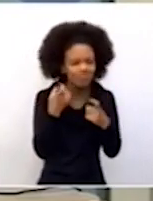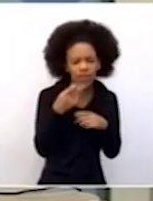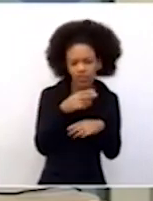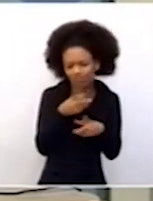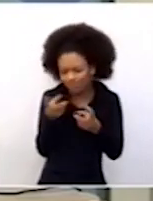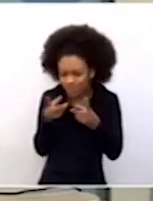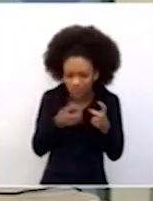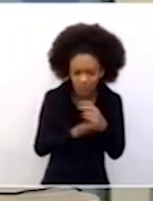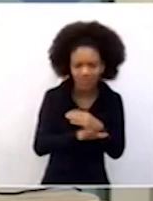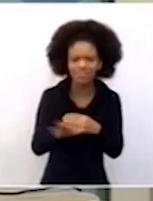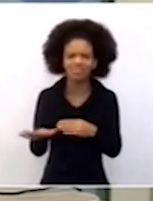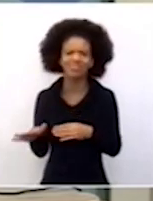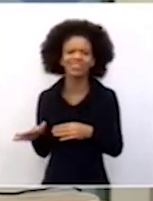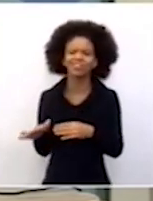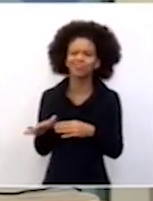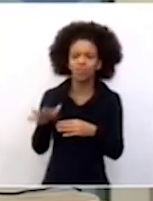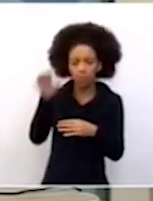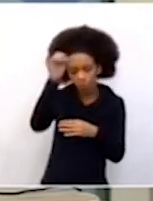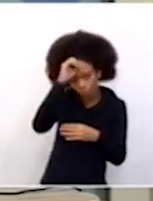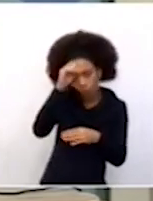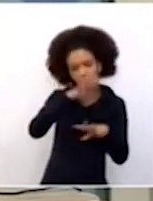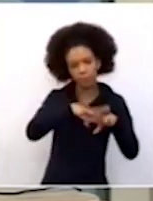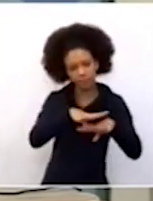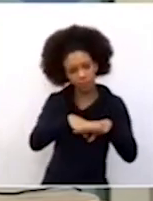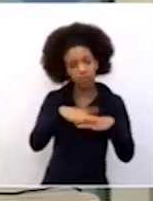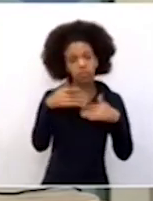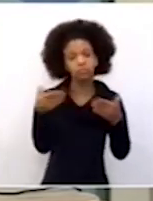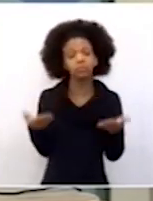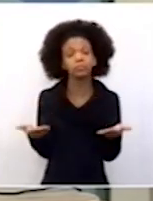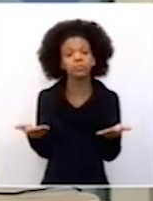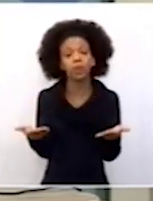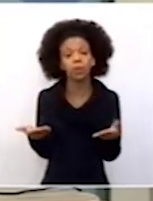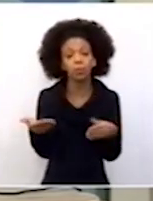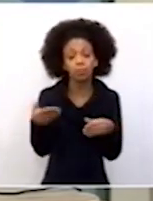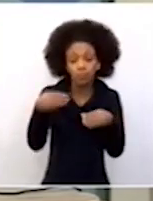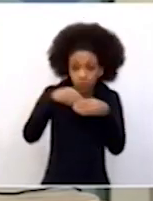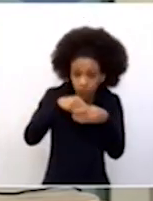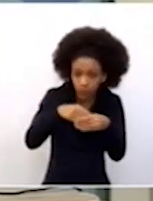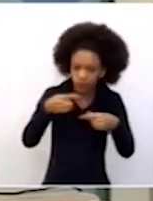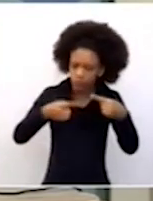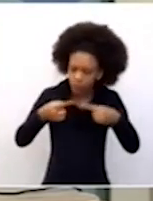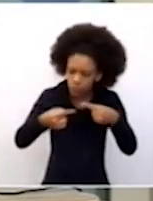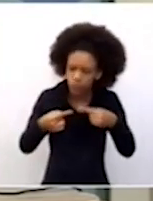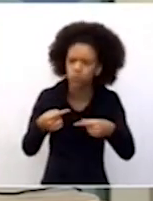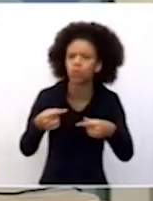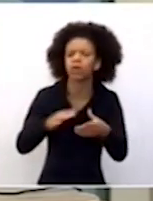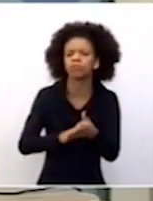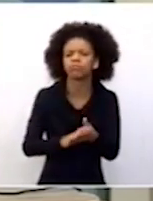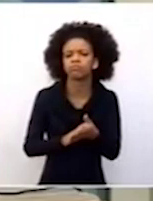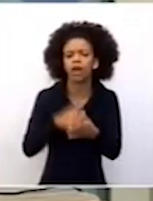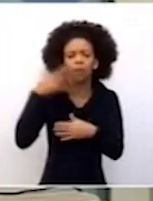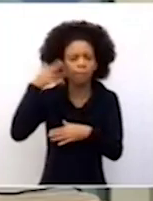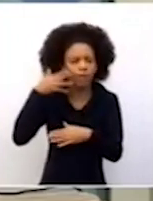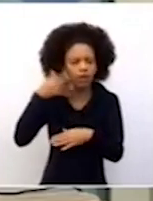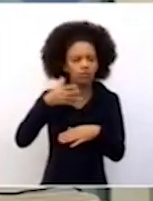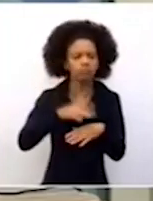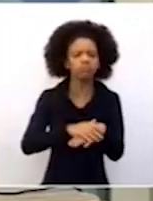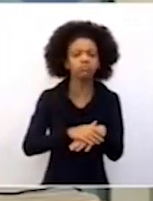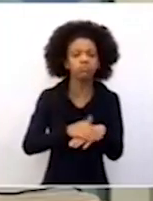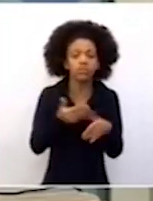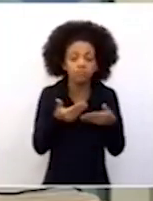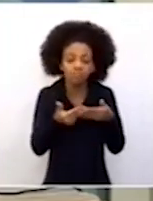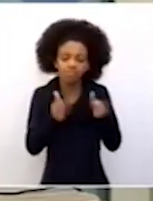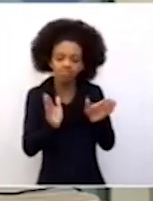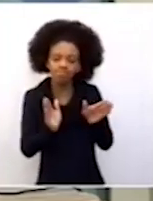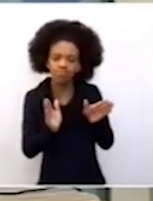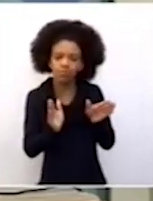escola. Tá? E aí, dentro dessa discussão no Congresso de Matemática, abriu um espaço para a educação matemática,